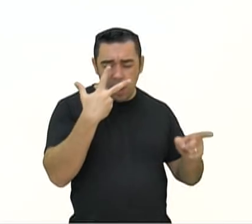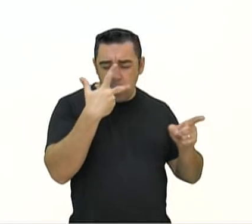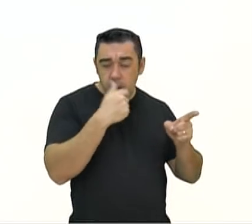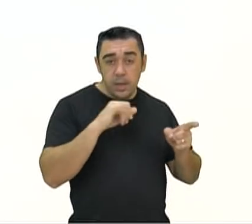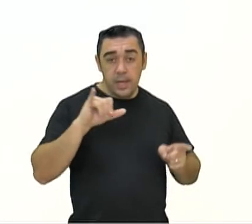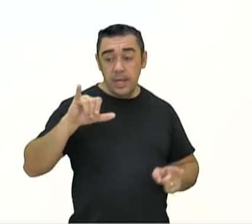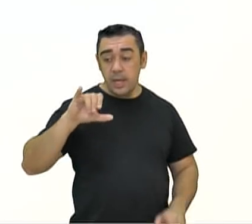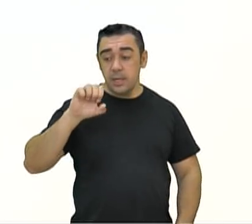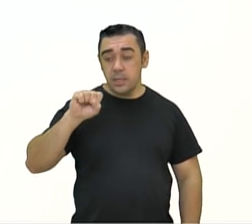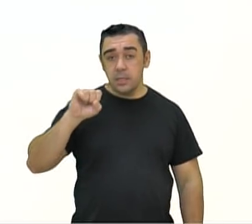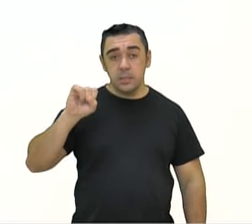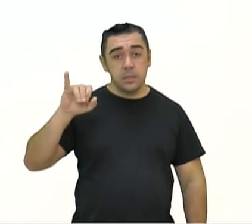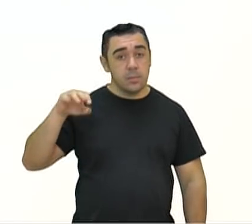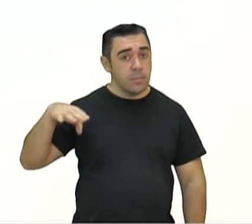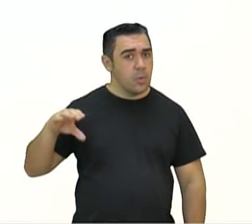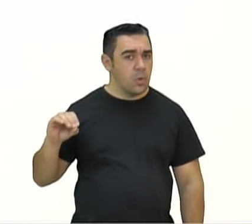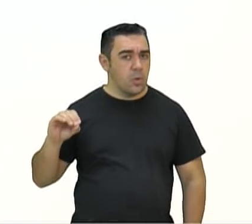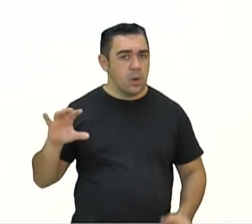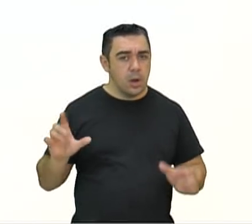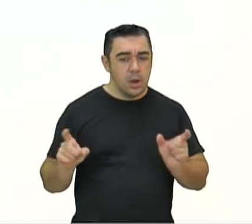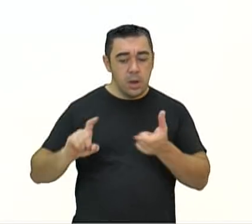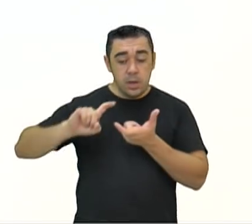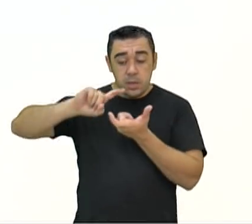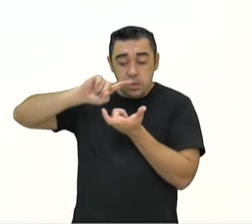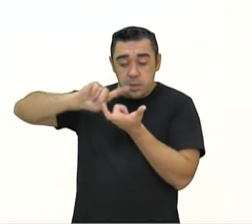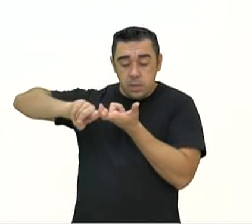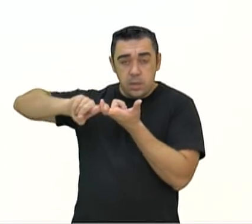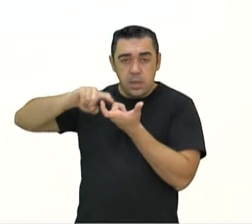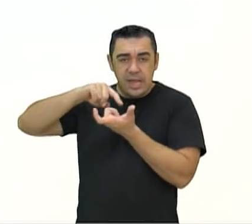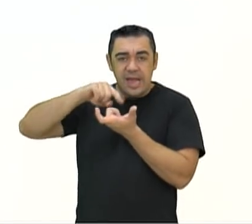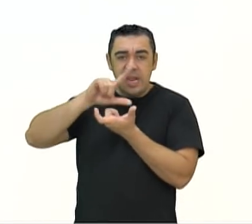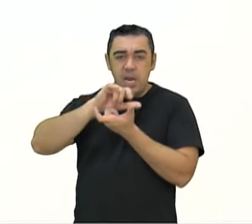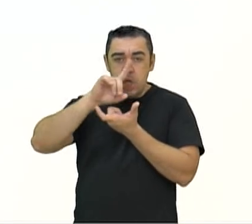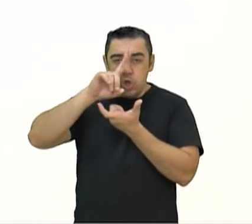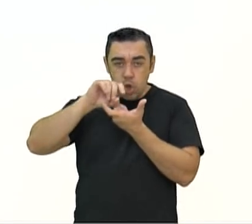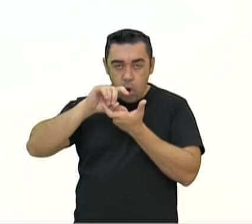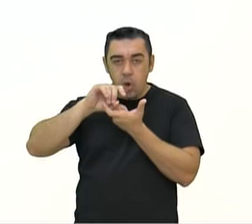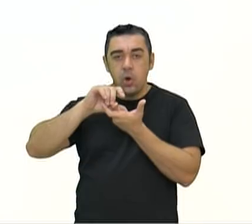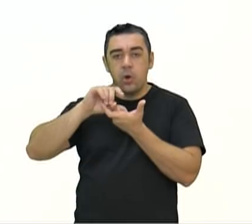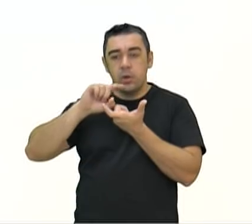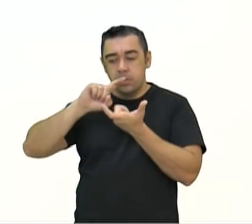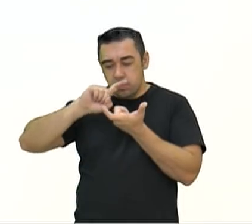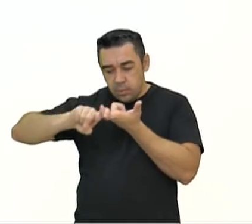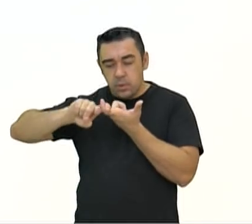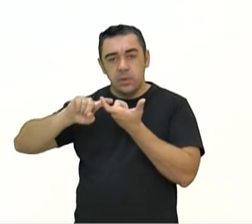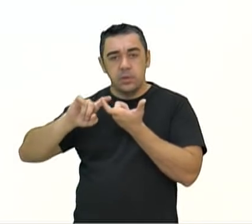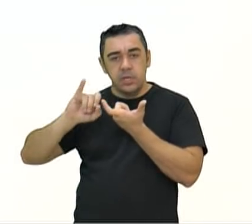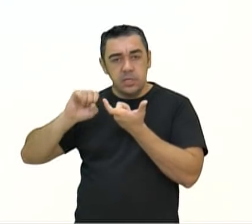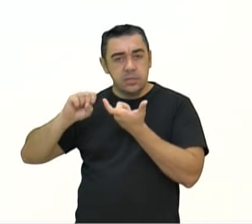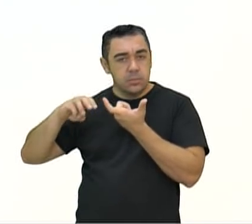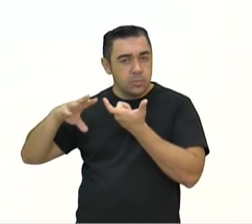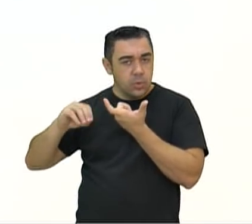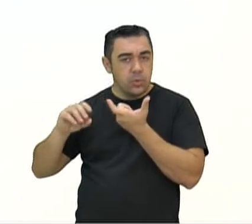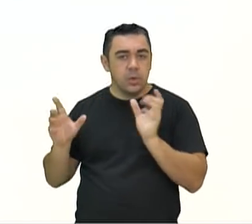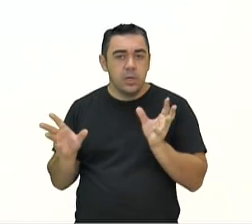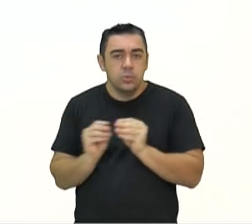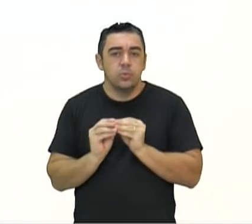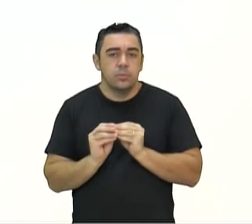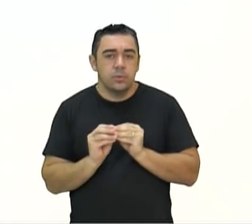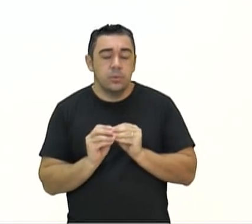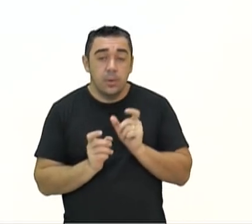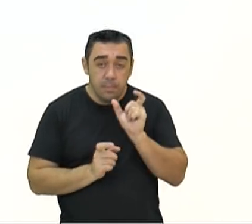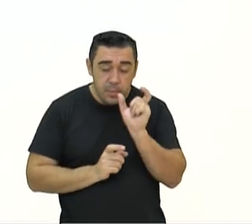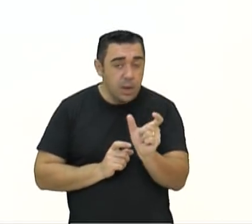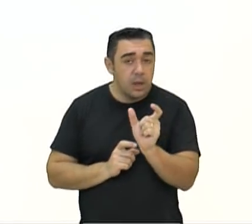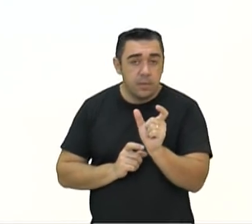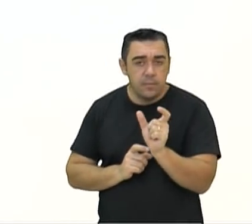íssimo agregado, aglutinado ao adjetivo lindo, certo? E eu fiz uma síntese. Uma síntese do quê? Eu quero dizer